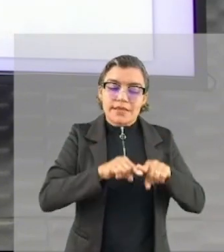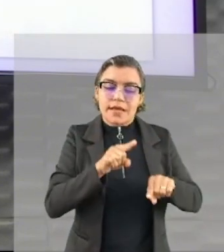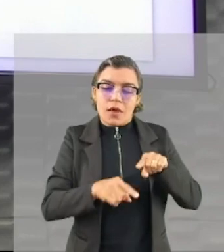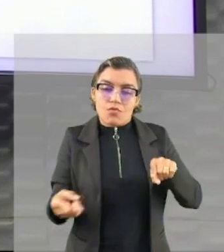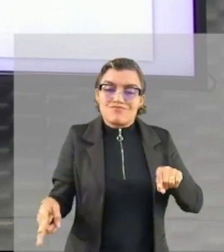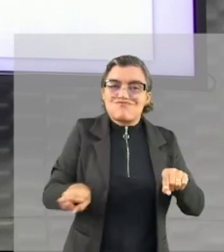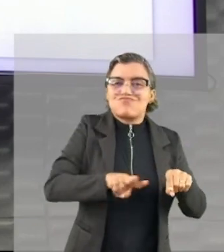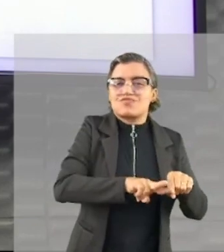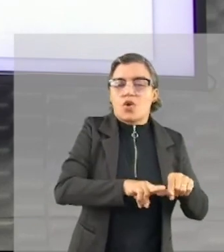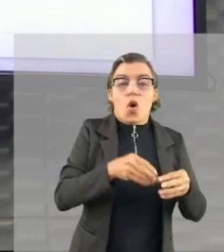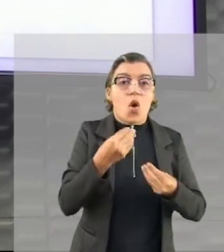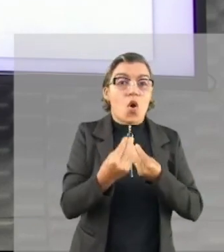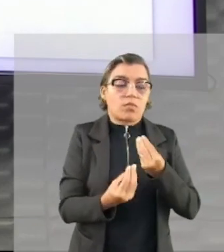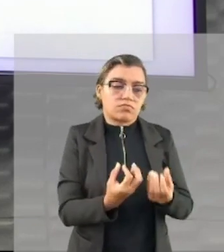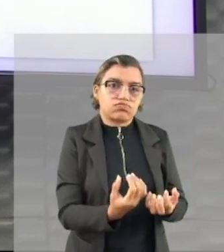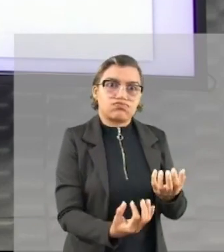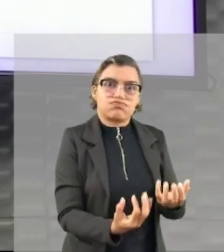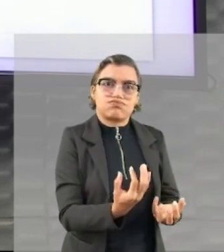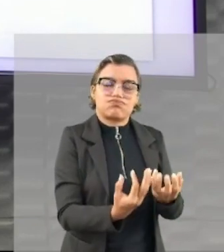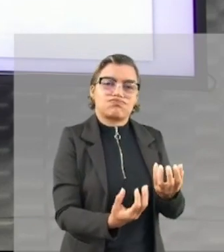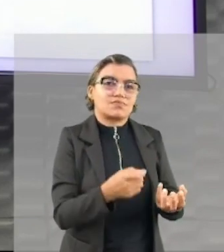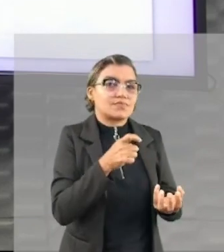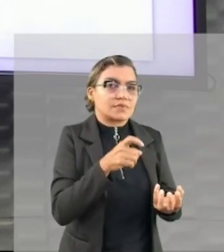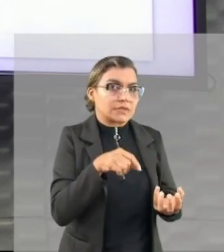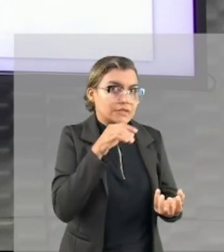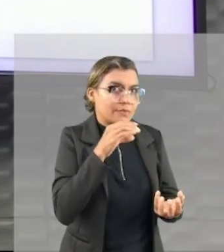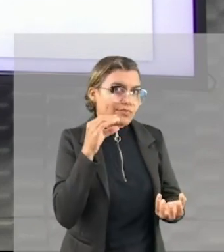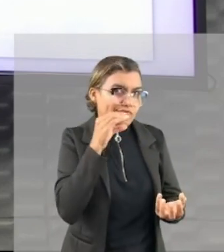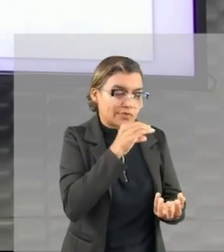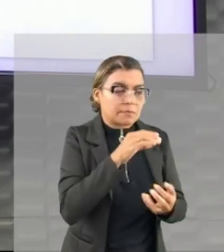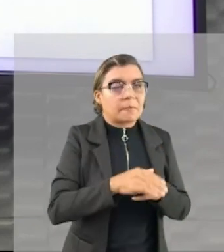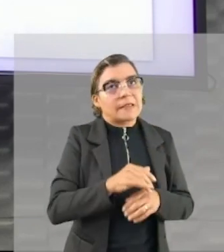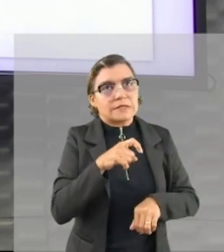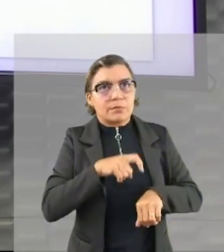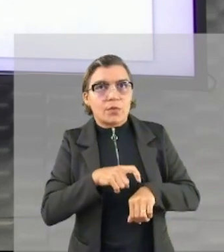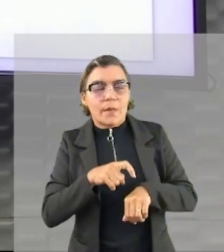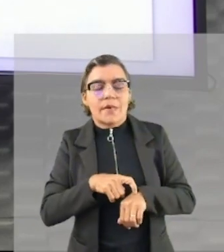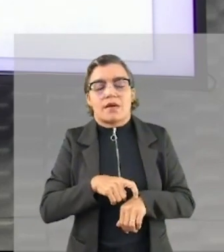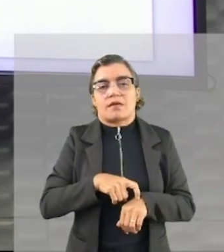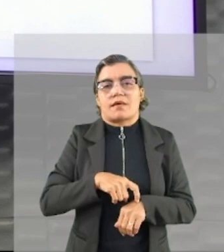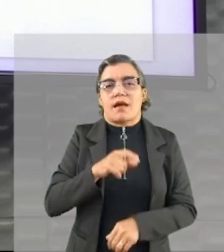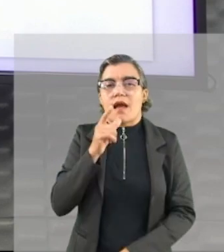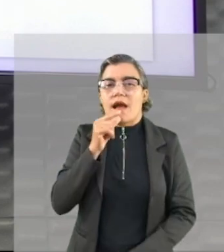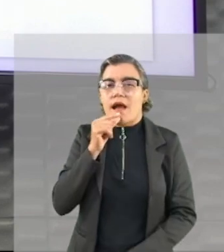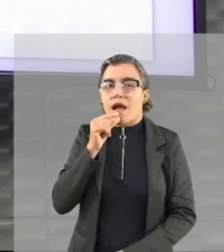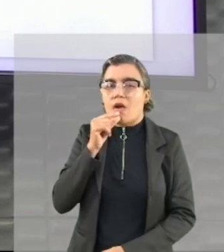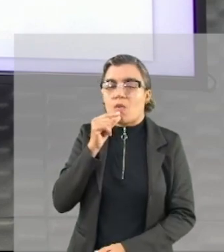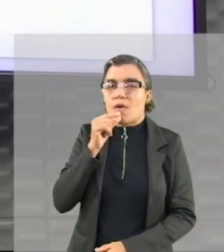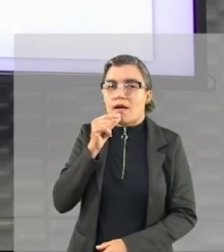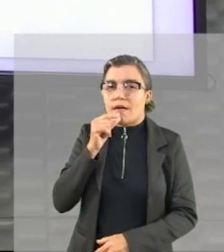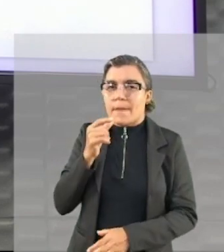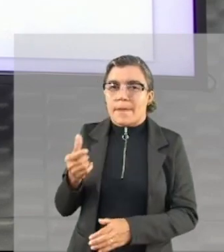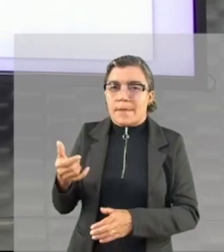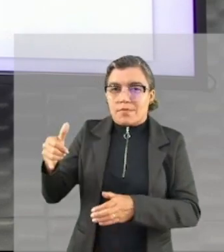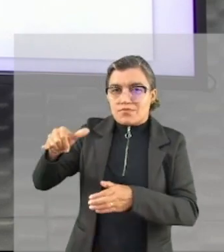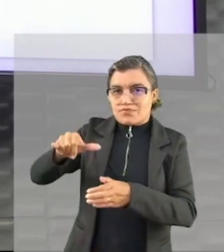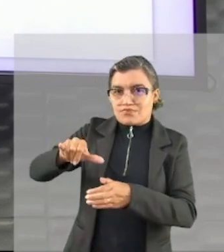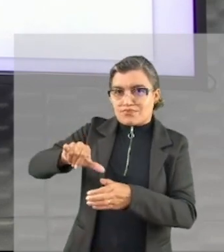são aquecidos. Quando eu coloco uma água dentro de uma panela,